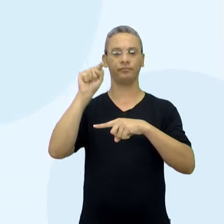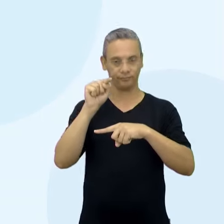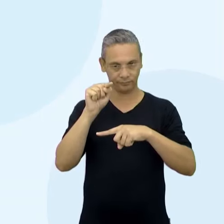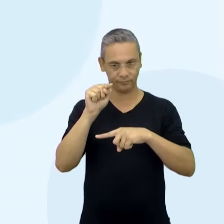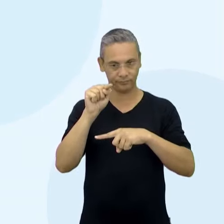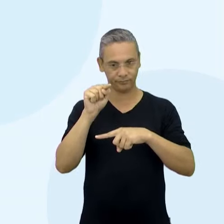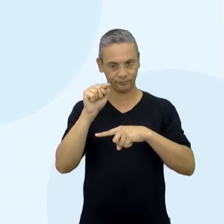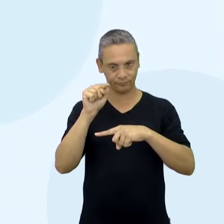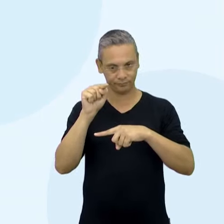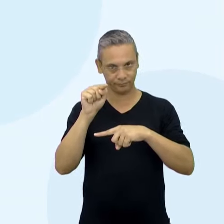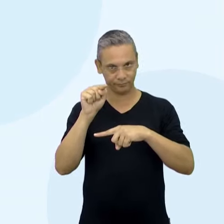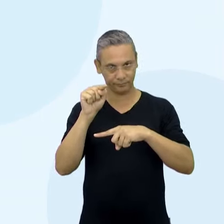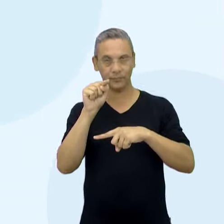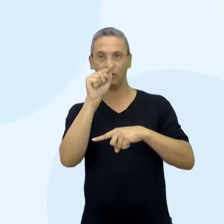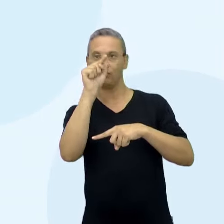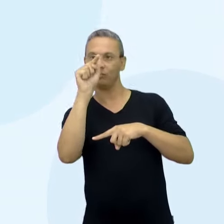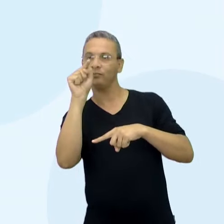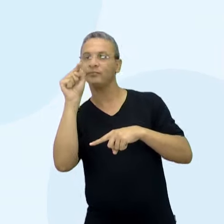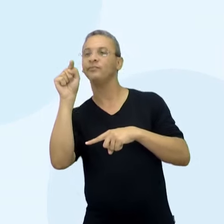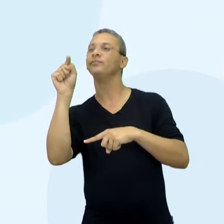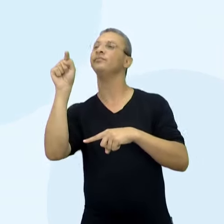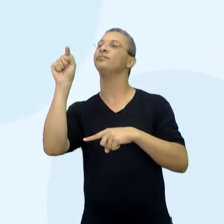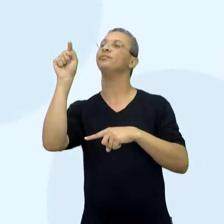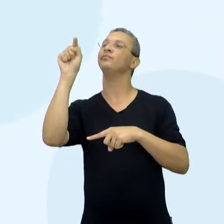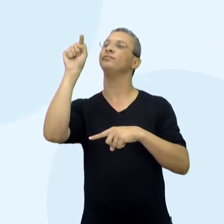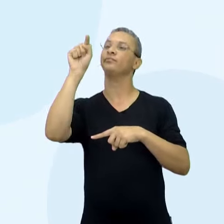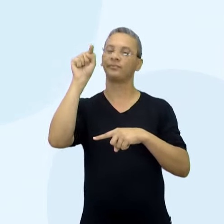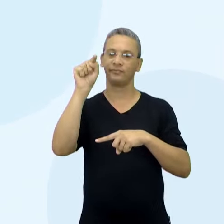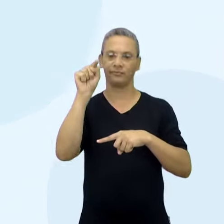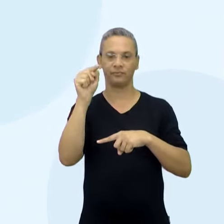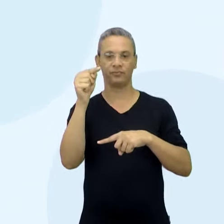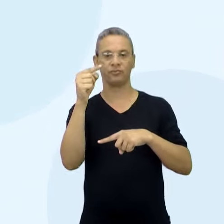Vai percorrer aqui o condutor, ó.